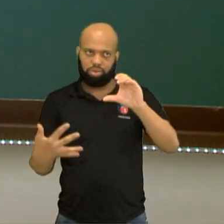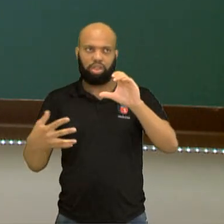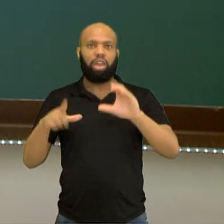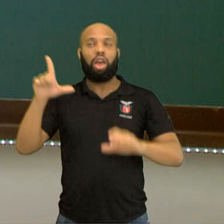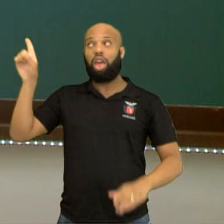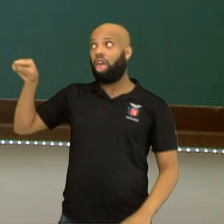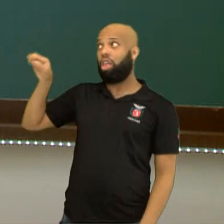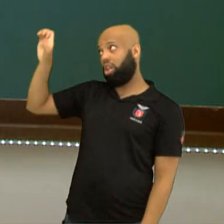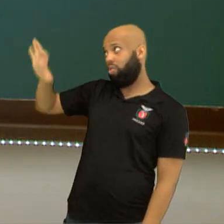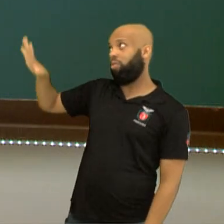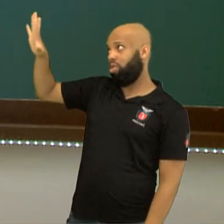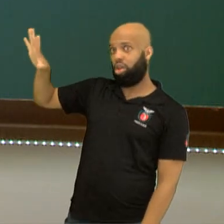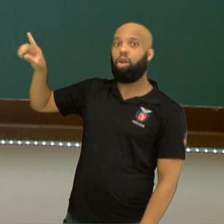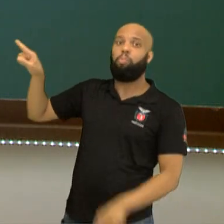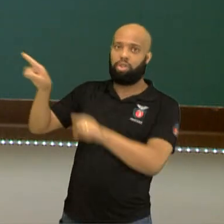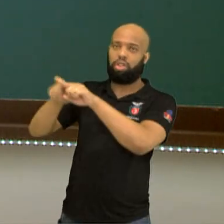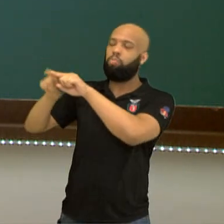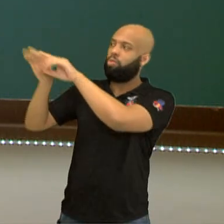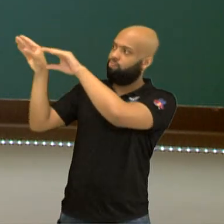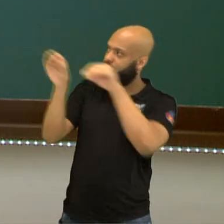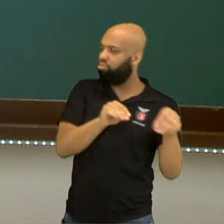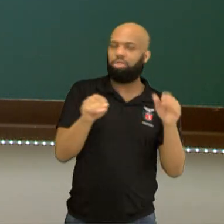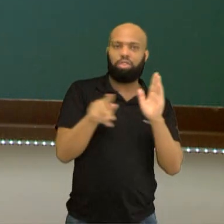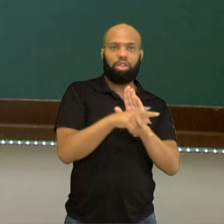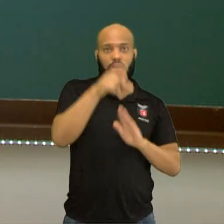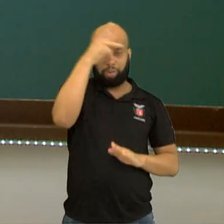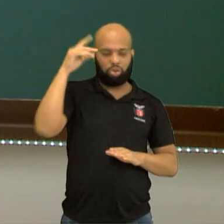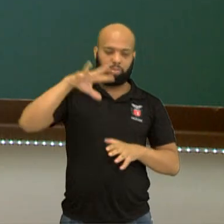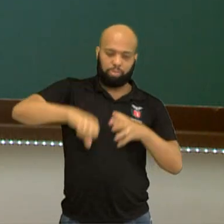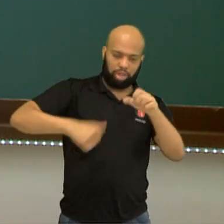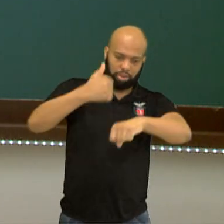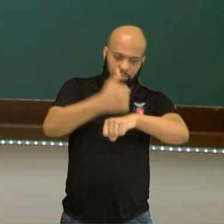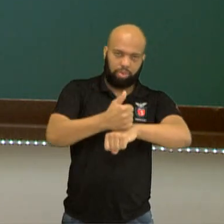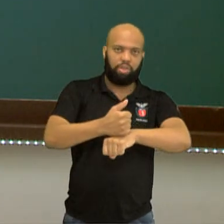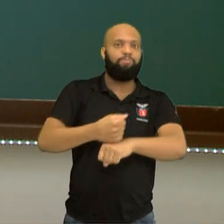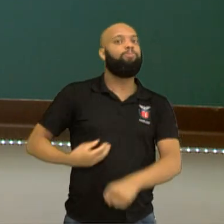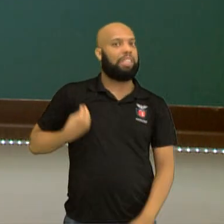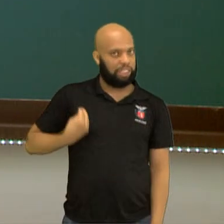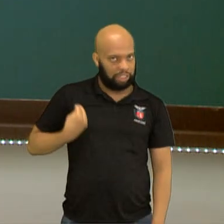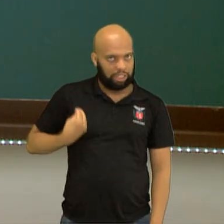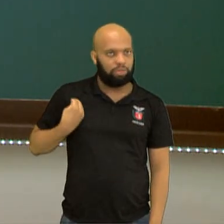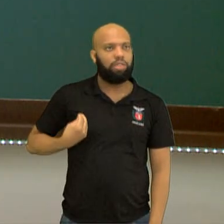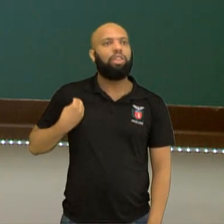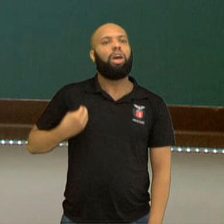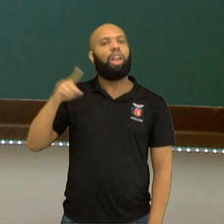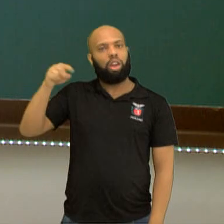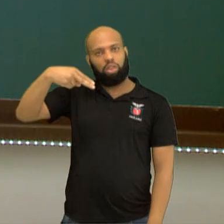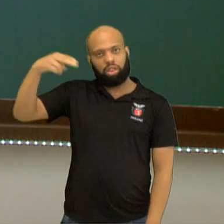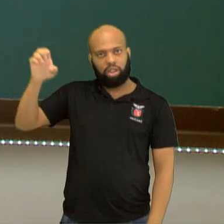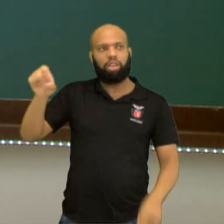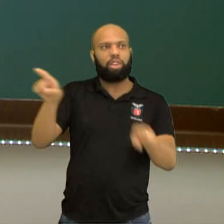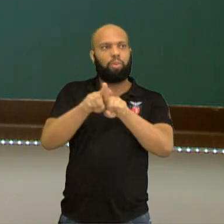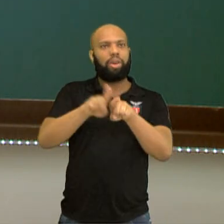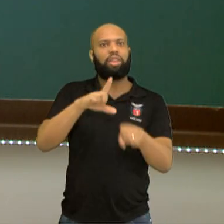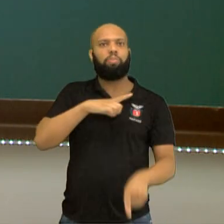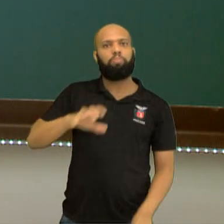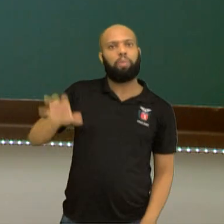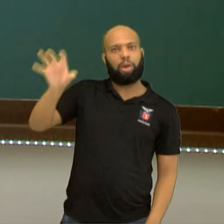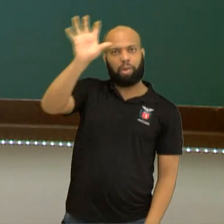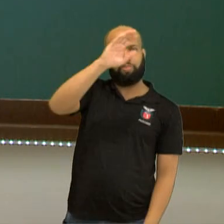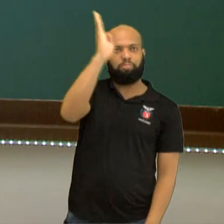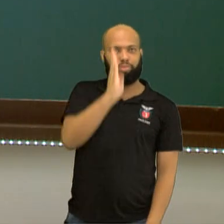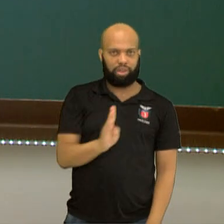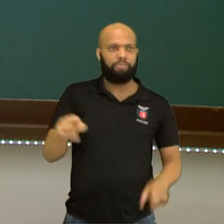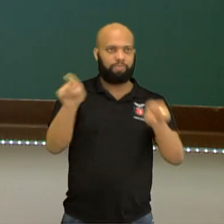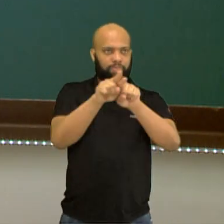da Europa que foi trazida pelos colonizadores e que é muito presente não só no Nordeste, mas em outras partes do